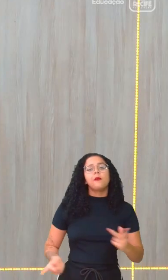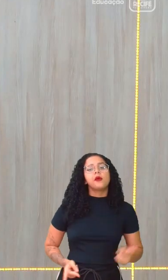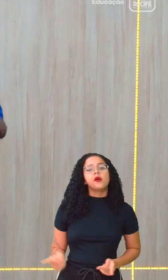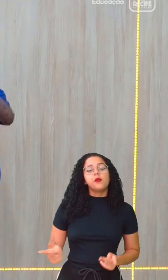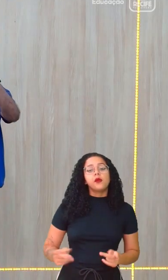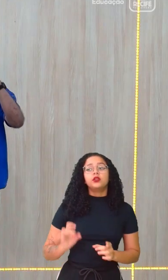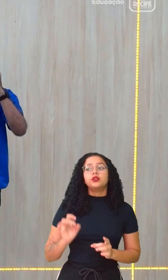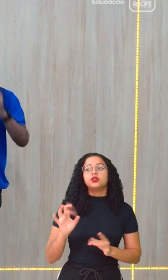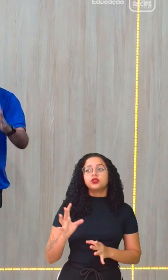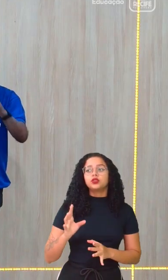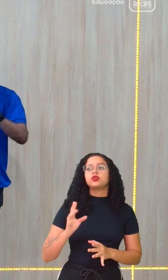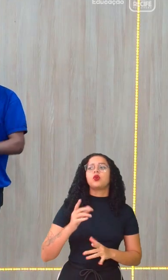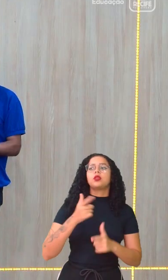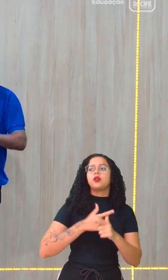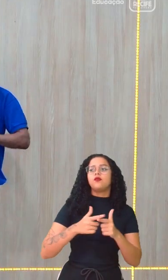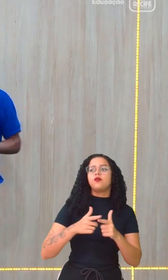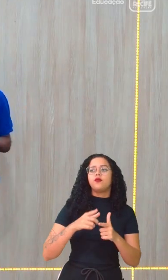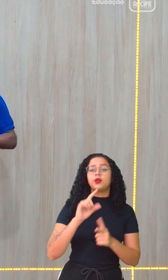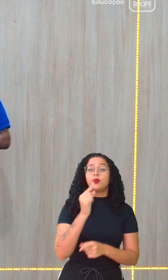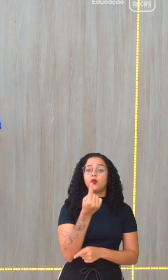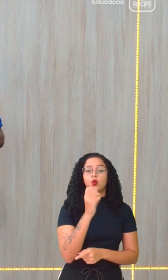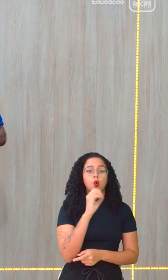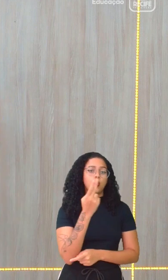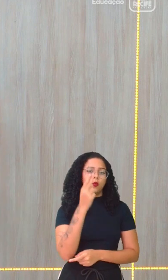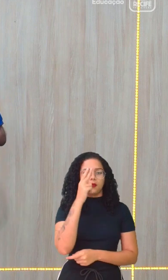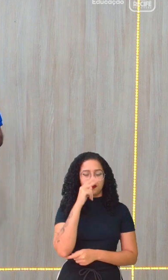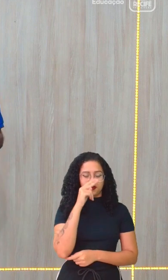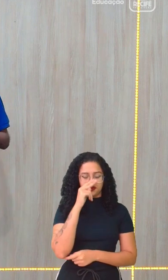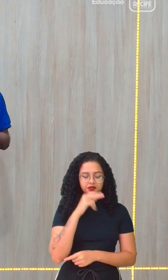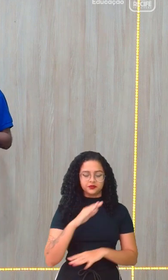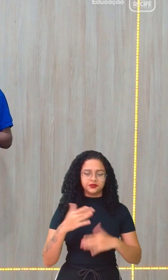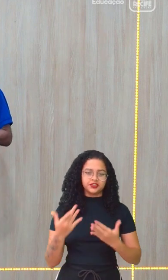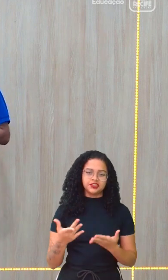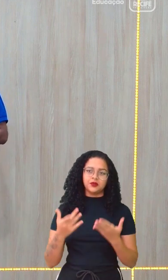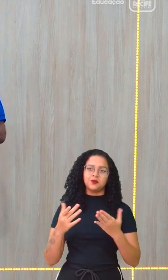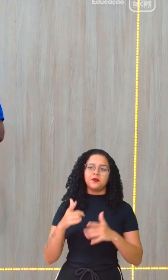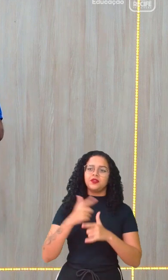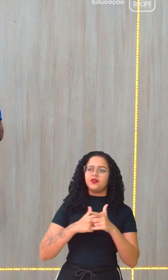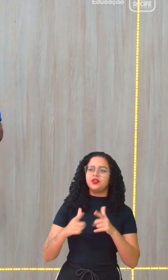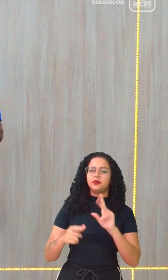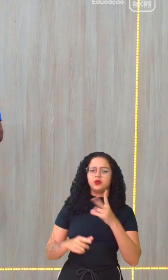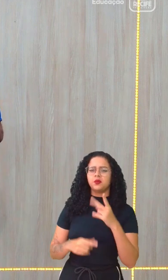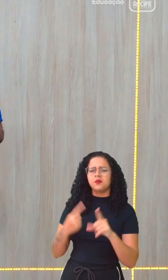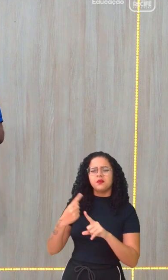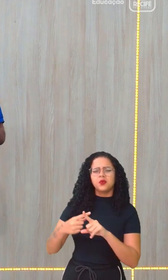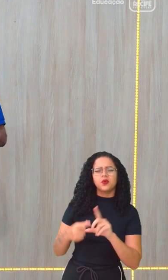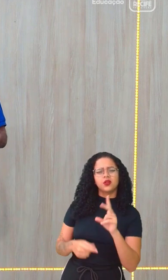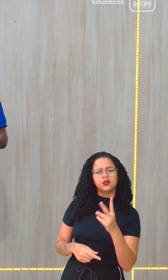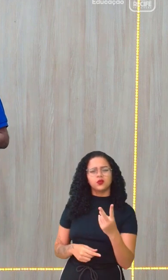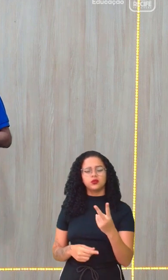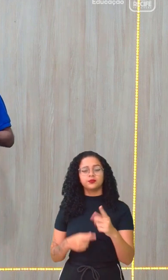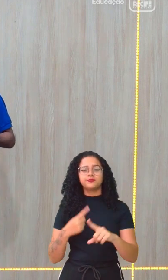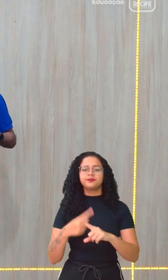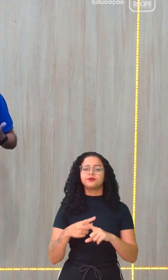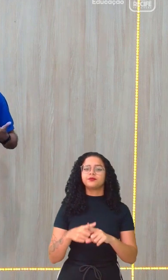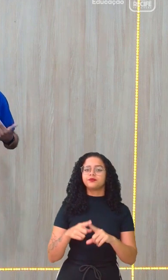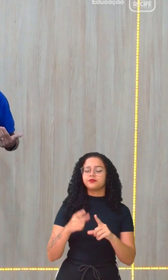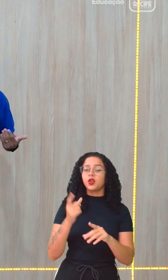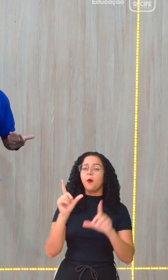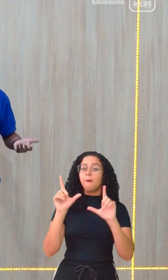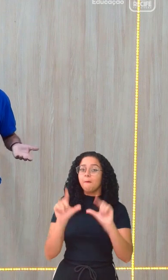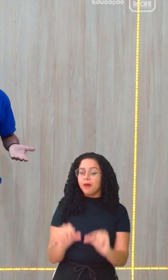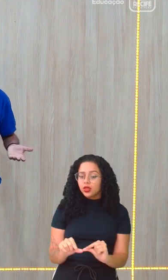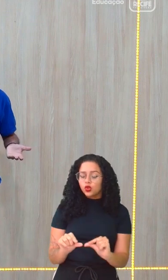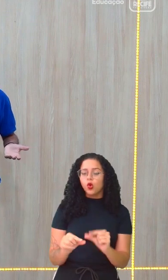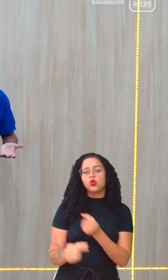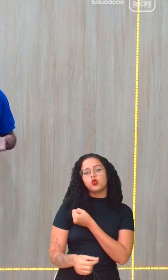um e ele mesmo, exatamente. Então eu vou dividir por 2. Por que 2, Ricardinho? Porque 2 é o menor número primo